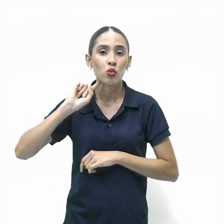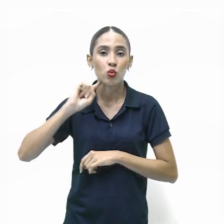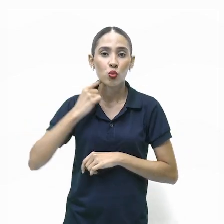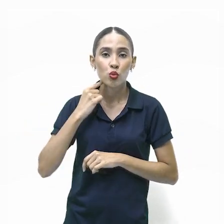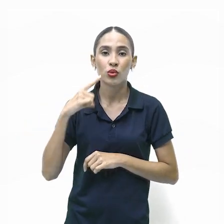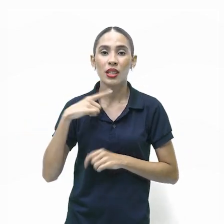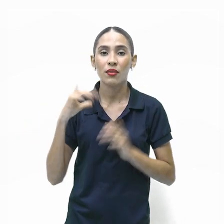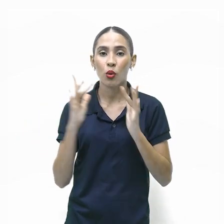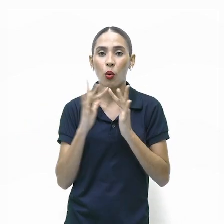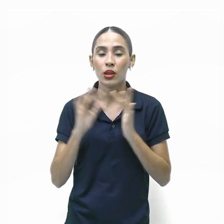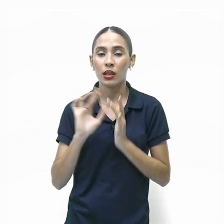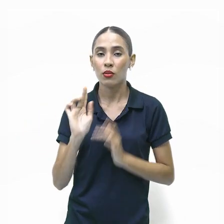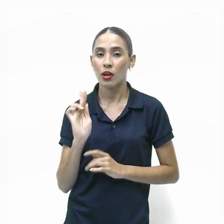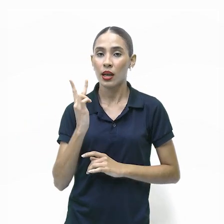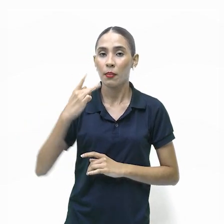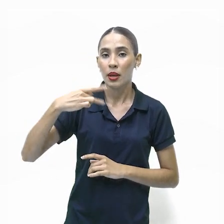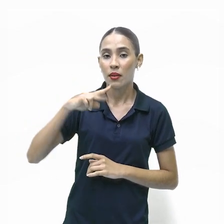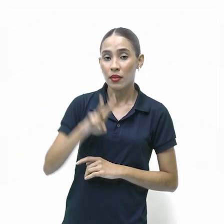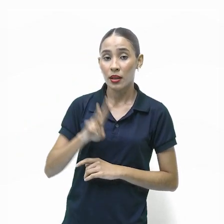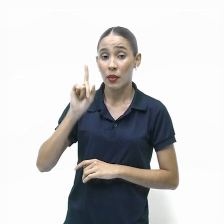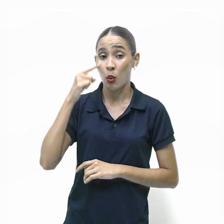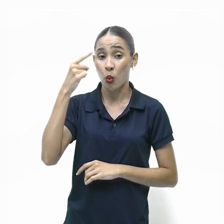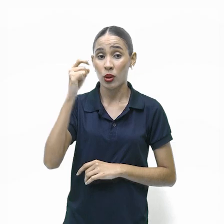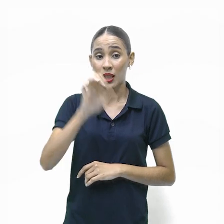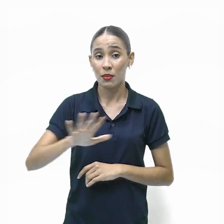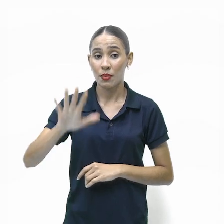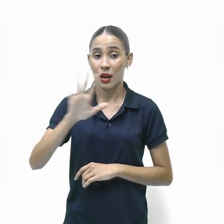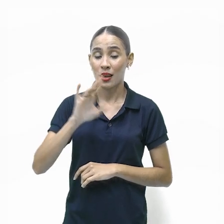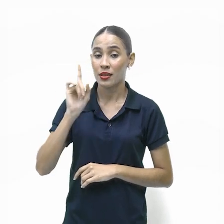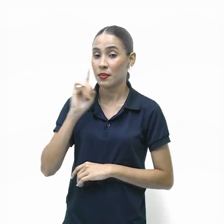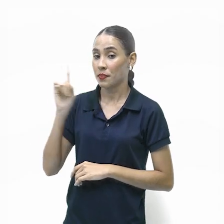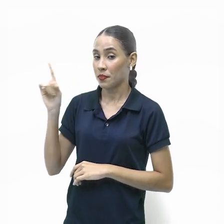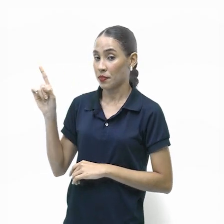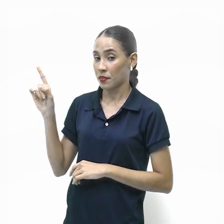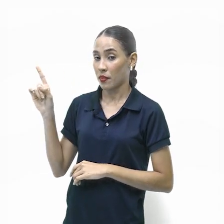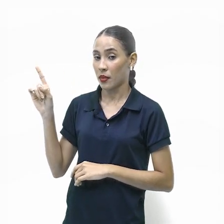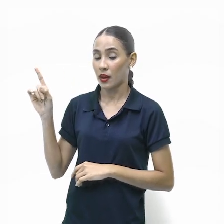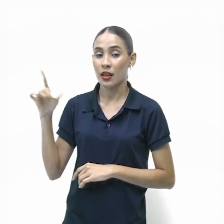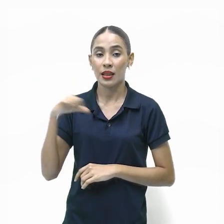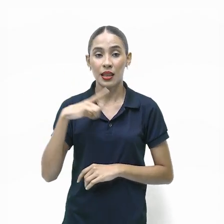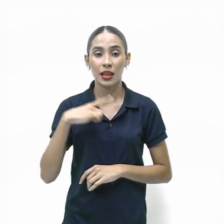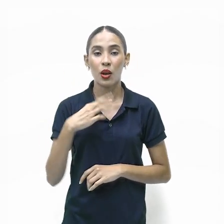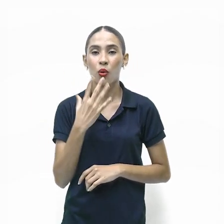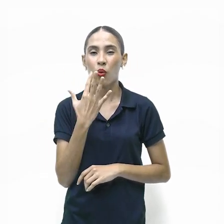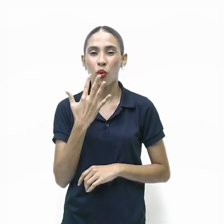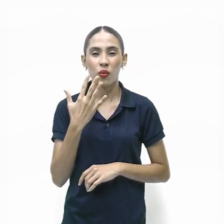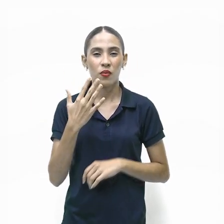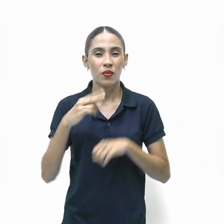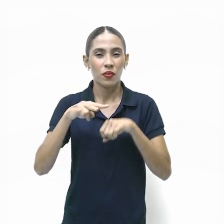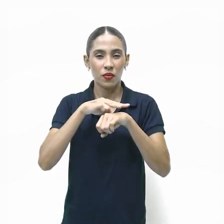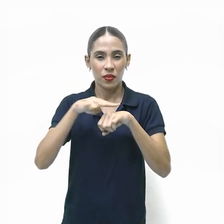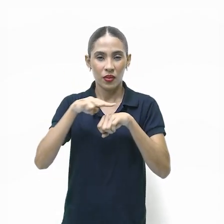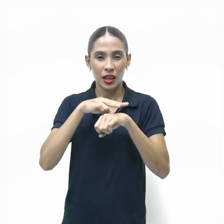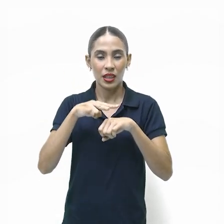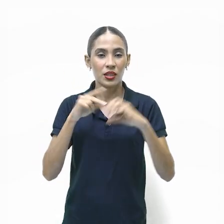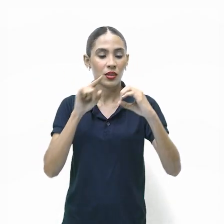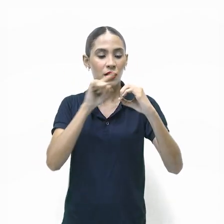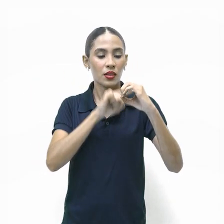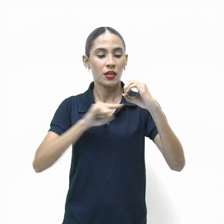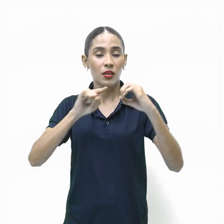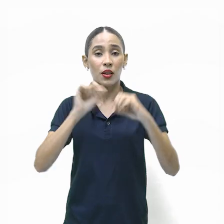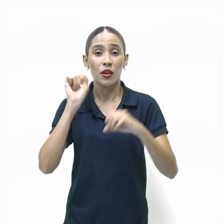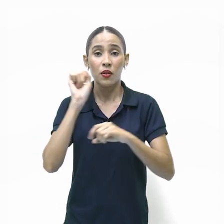na próxima imagem, a gente vai observar essa representação. Né? A gente tem aí em verde a representação desse vírus,